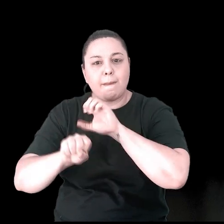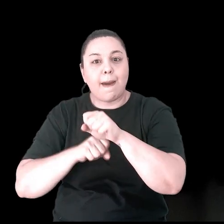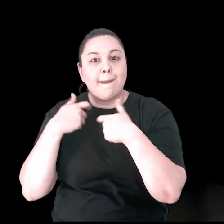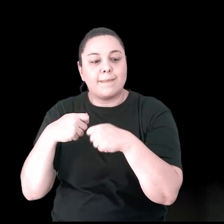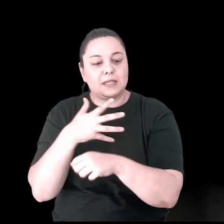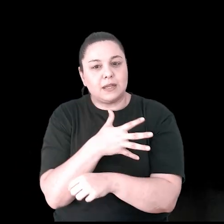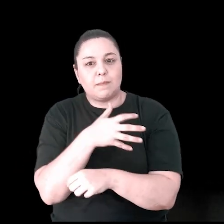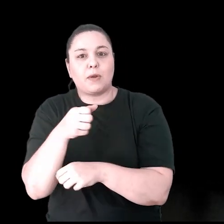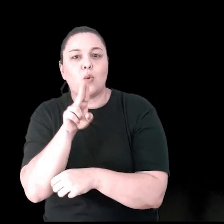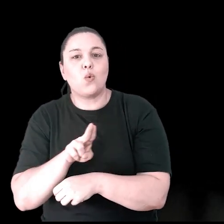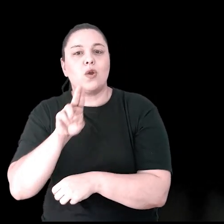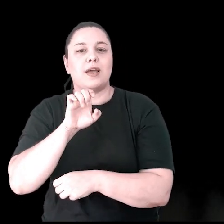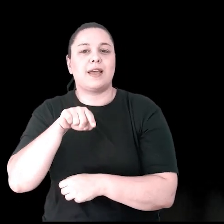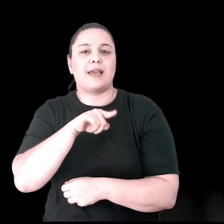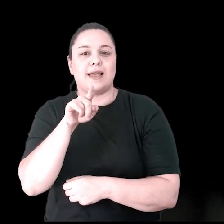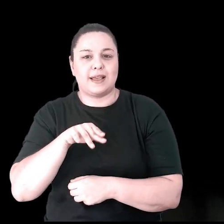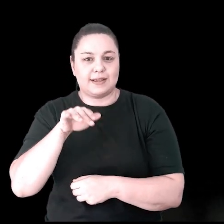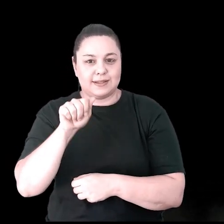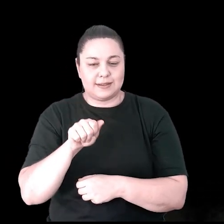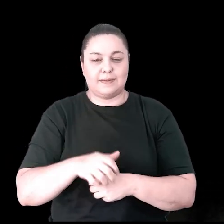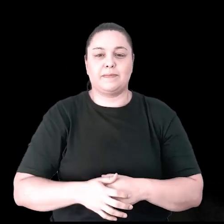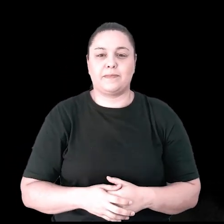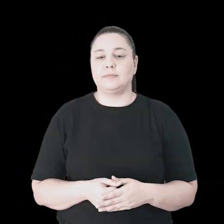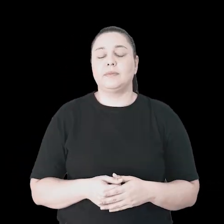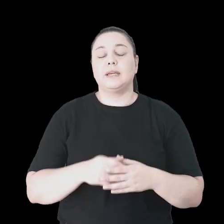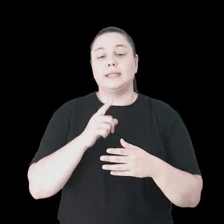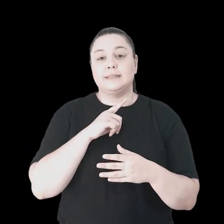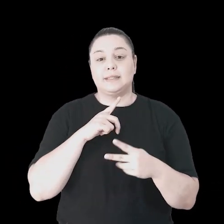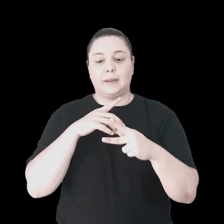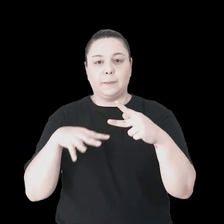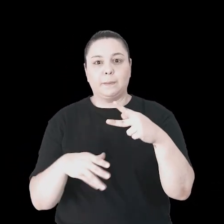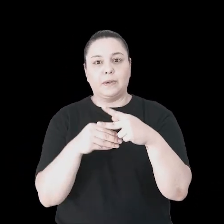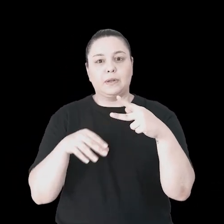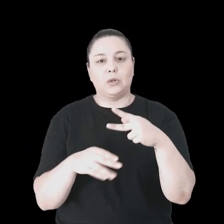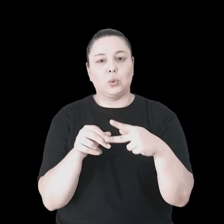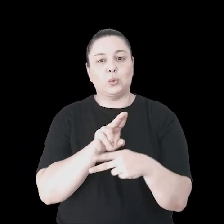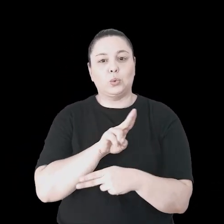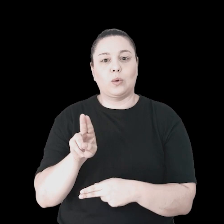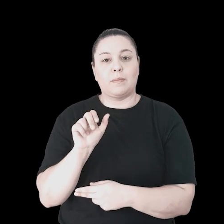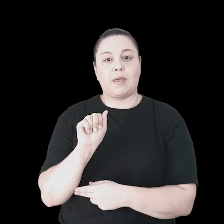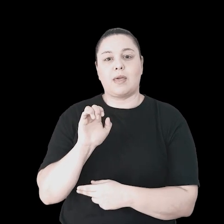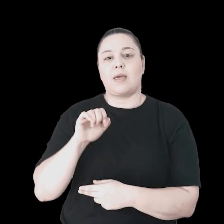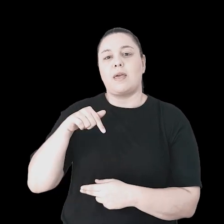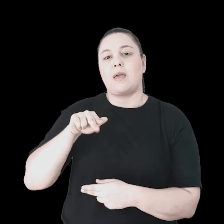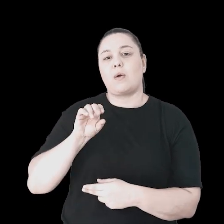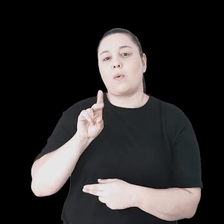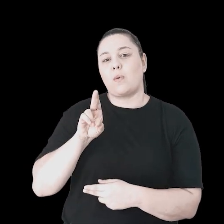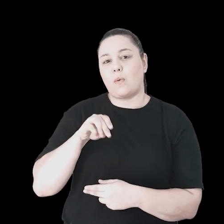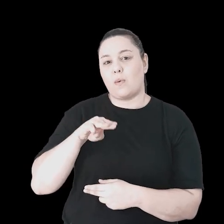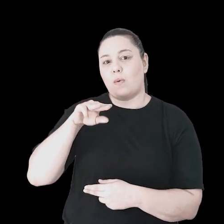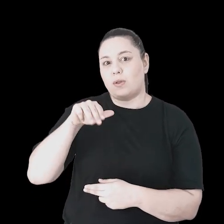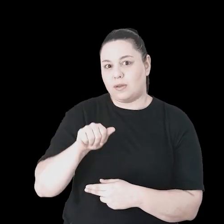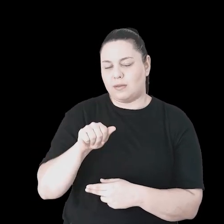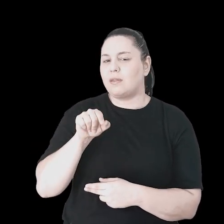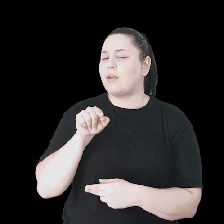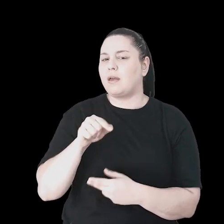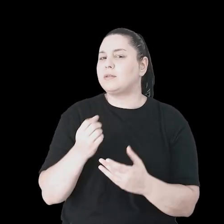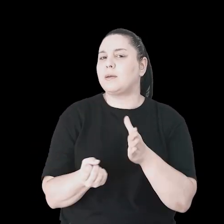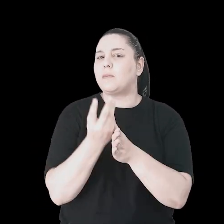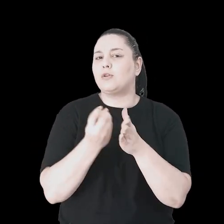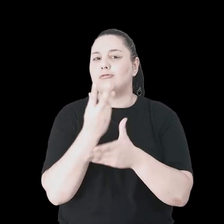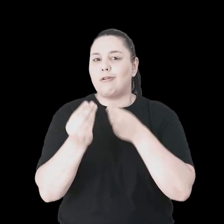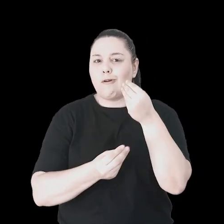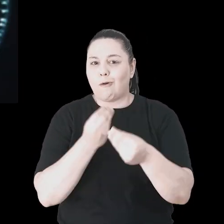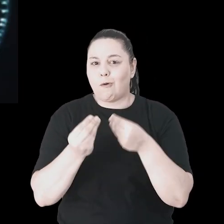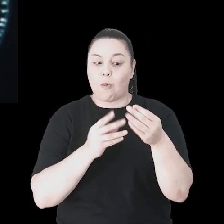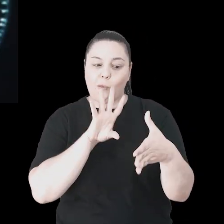é catalisada pela enzima. Quando a coeliterazina está ligada, a proteína é chamada de aequorina. A